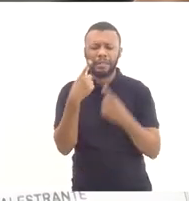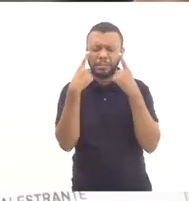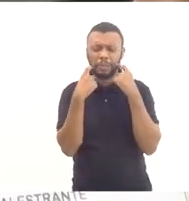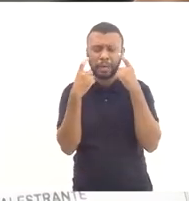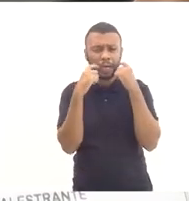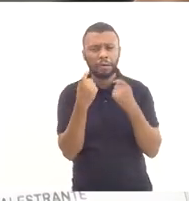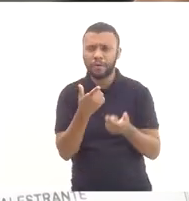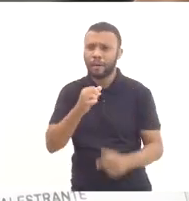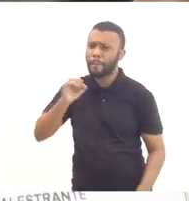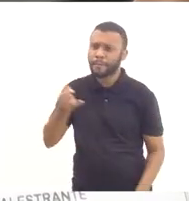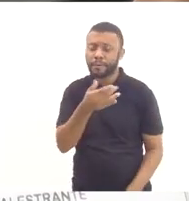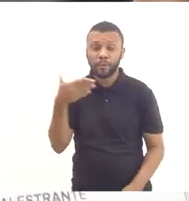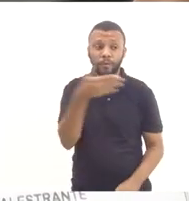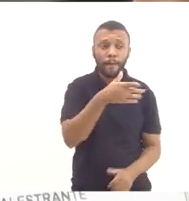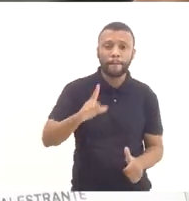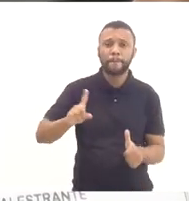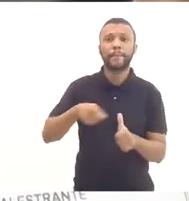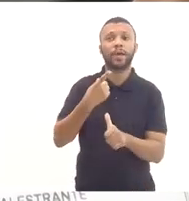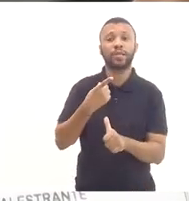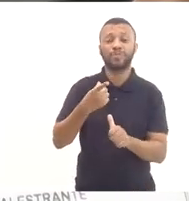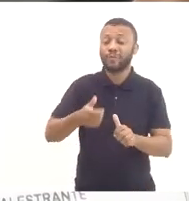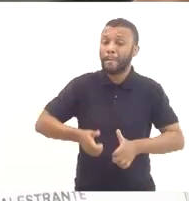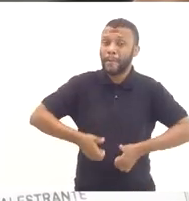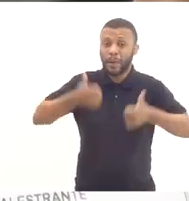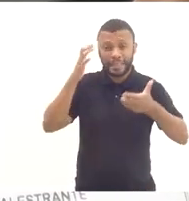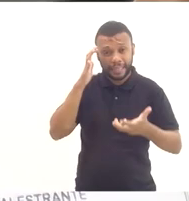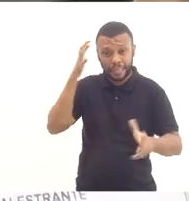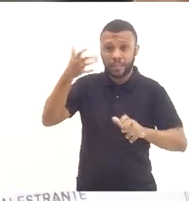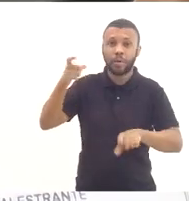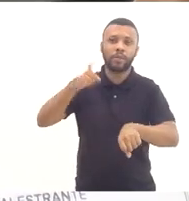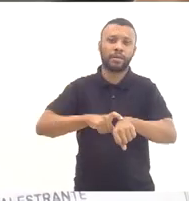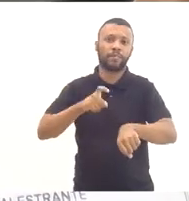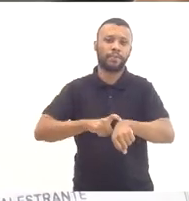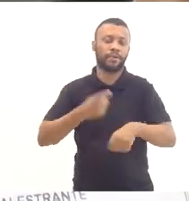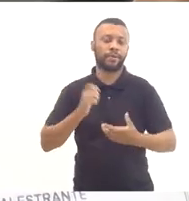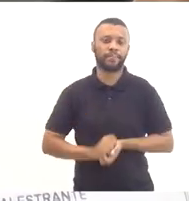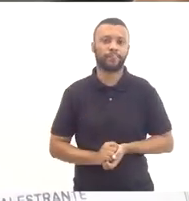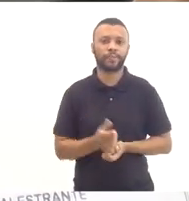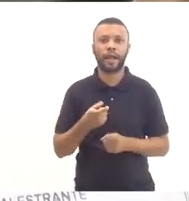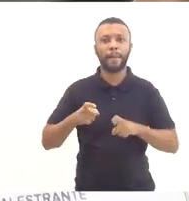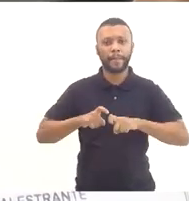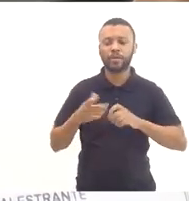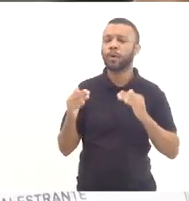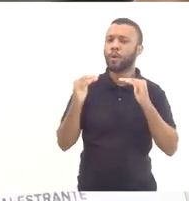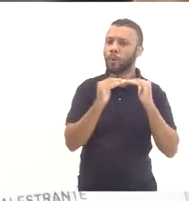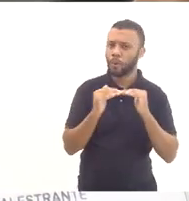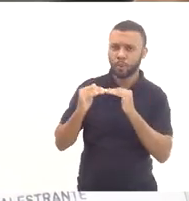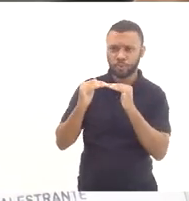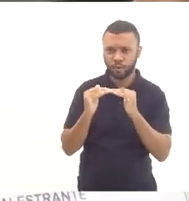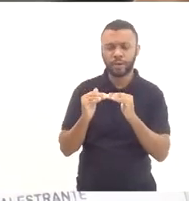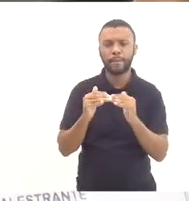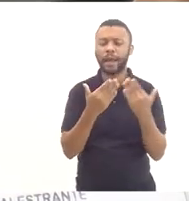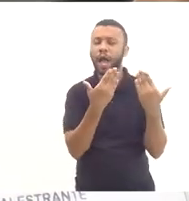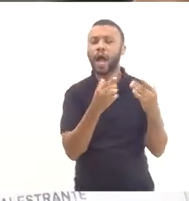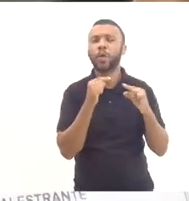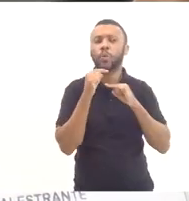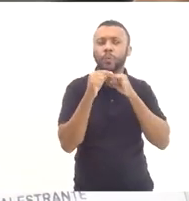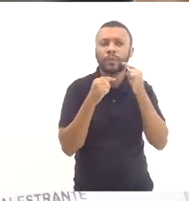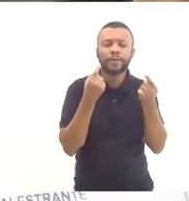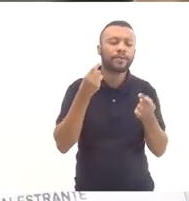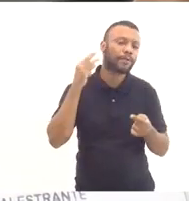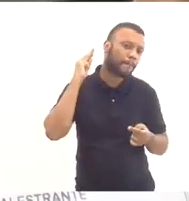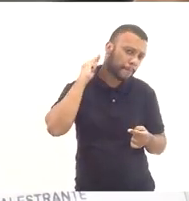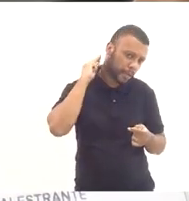meu marido entra nesse aqui mesmo foi a melhor decisão que eu tomei naquele momento ele entrou a médica da emergência concordou com a minha suspeita de